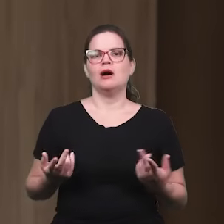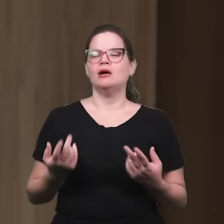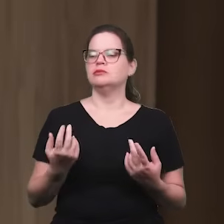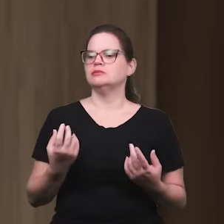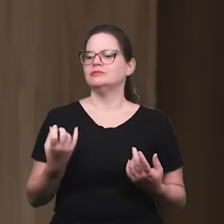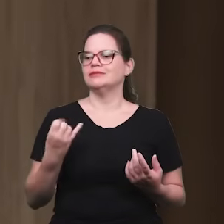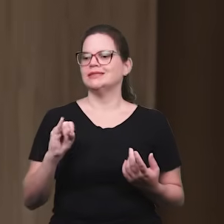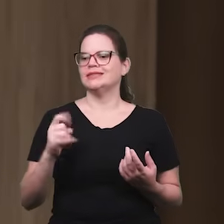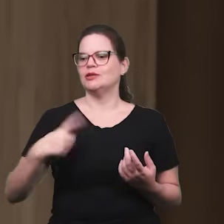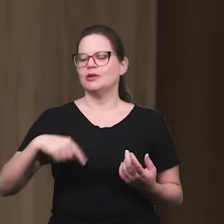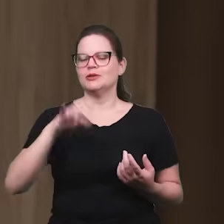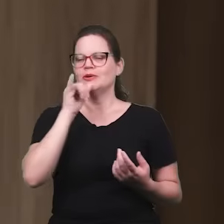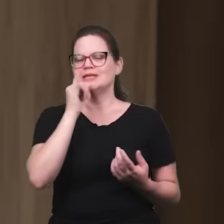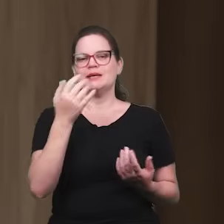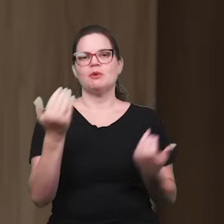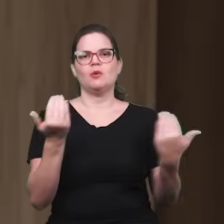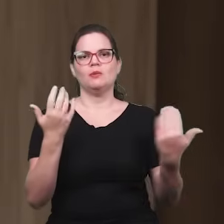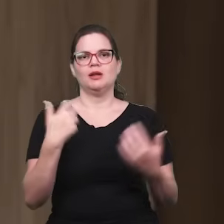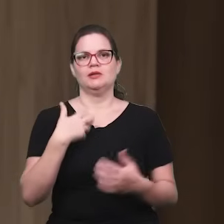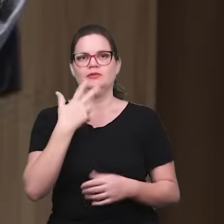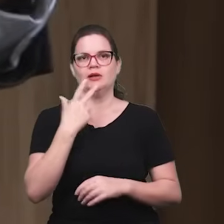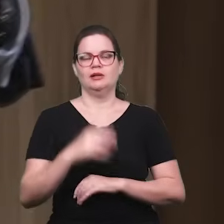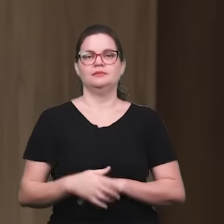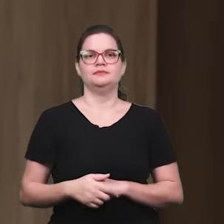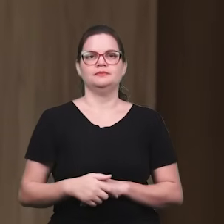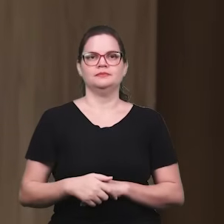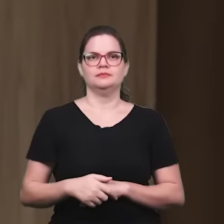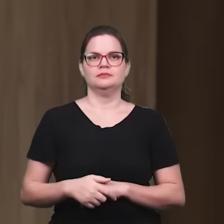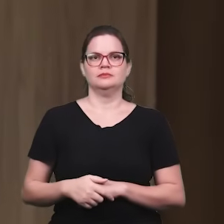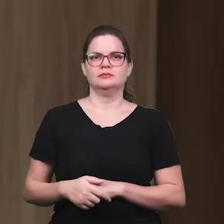se nós disséssemos assim, olha,